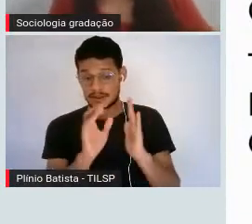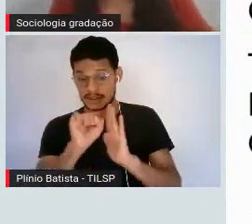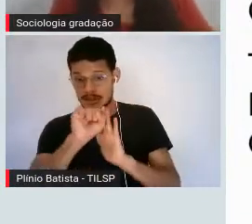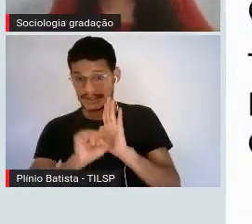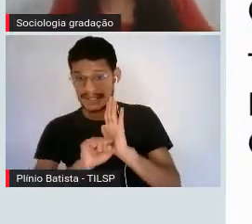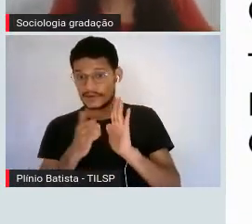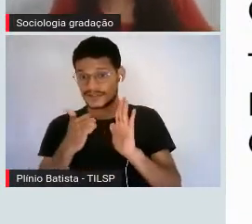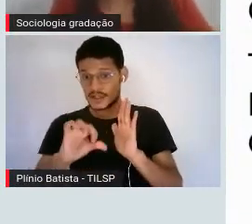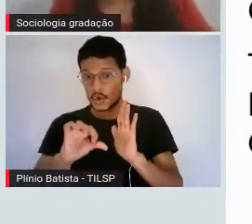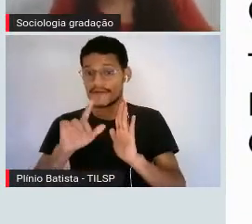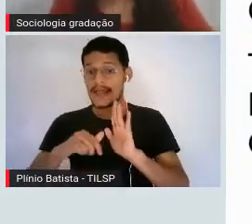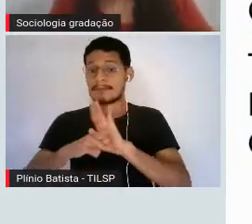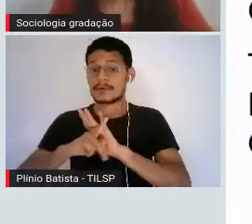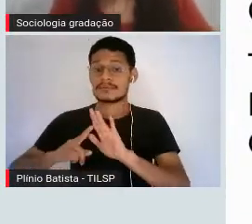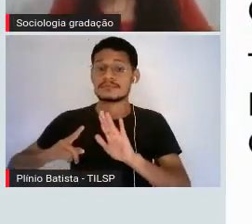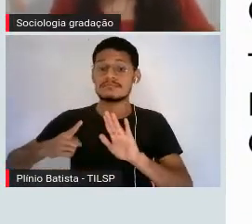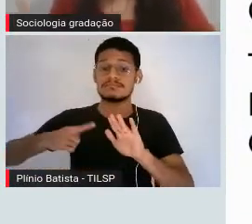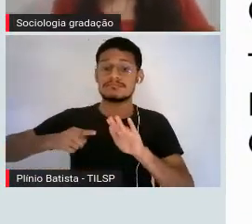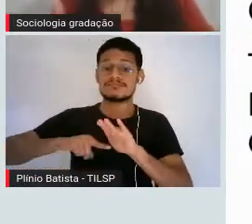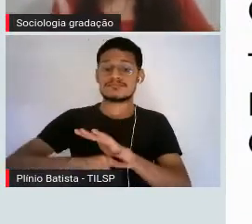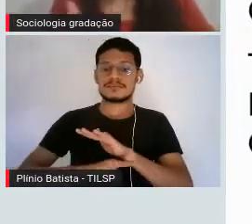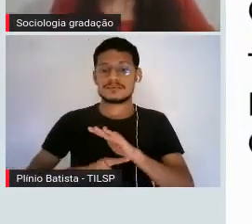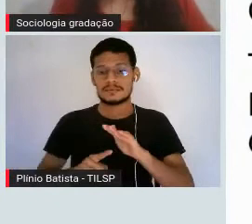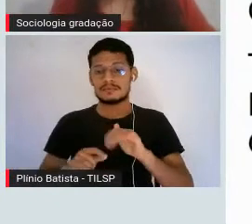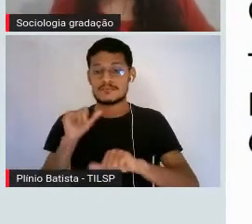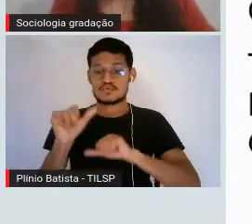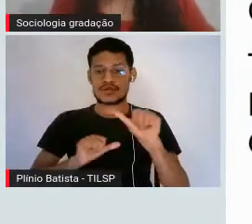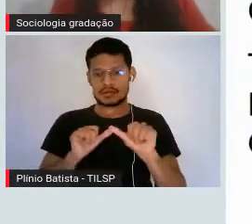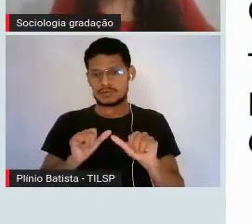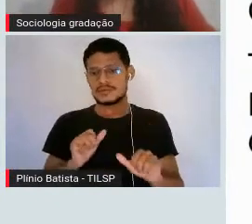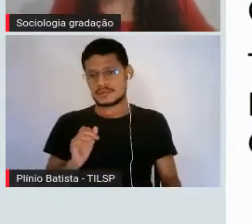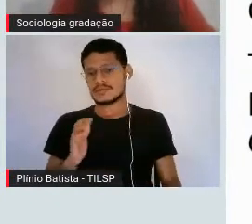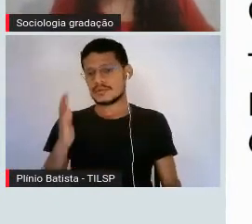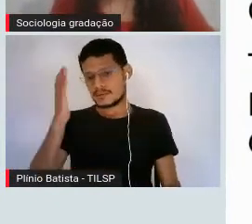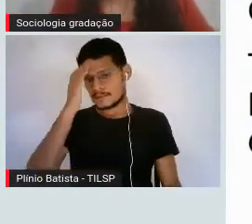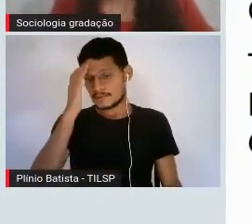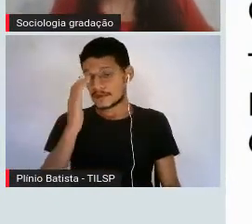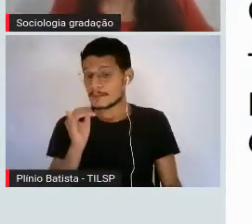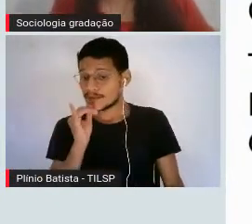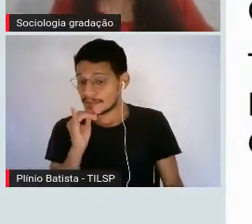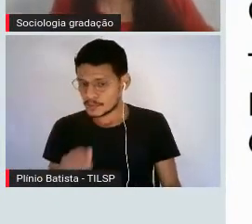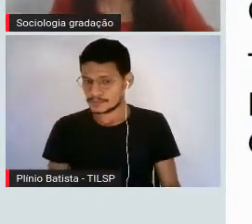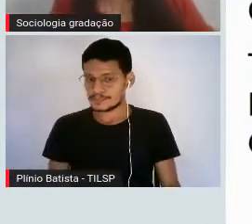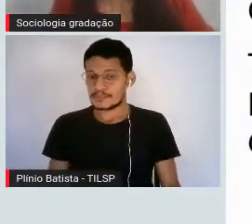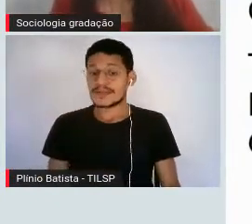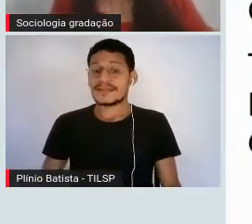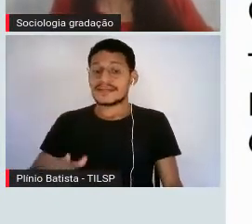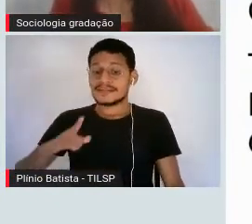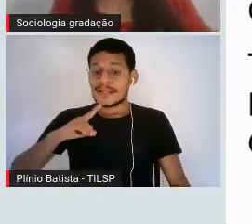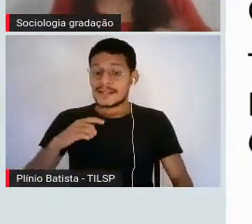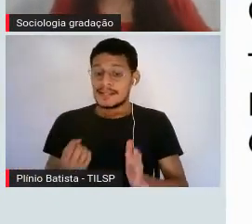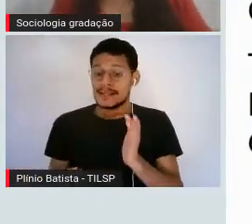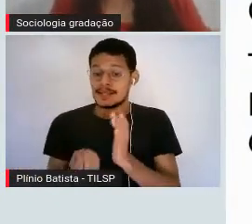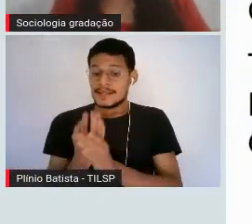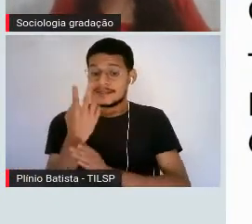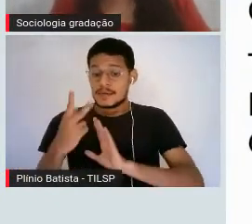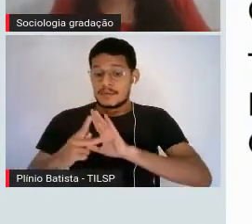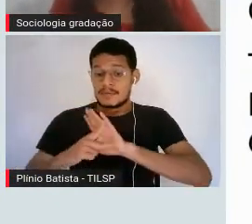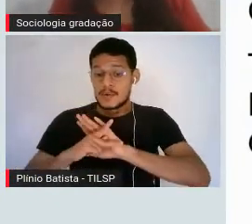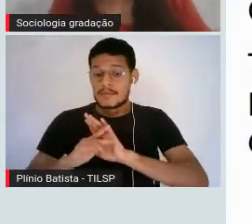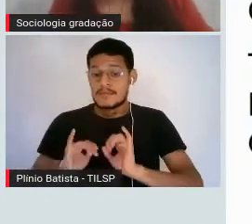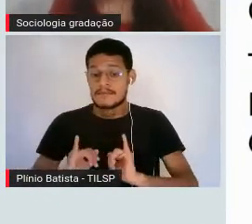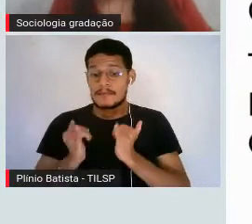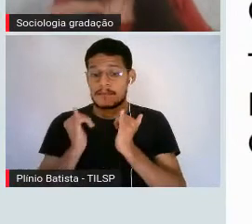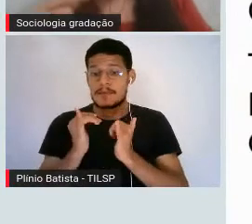profundas transformações, que passa na questão da emergência de novas fontes